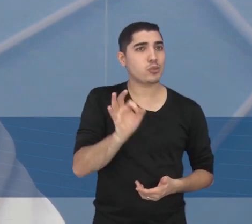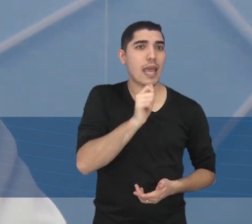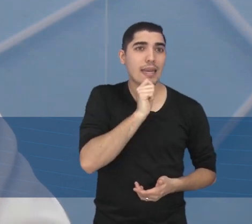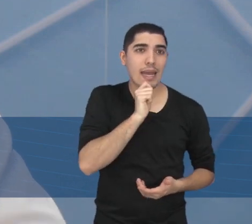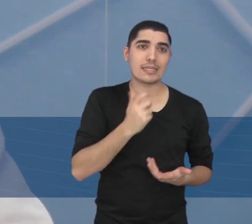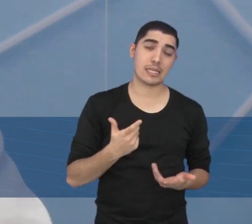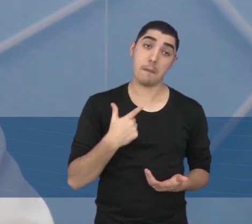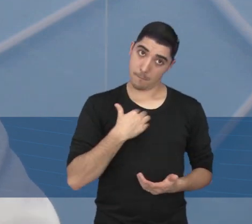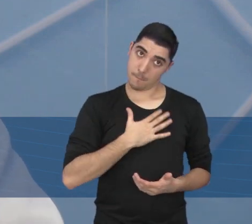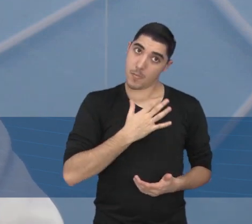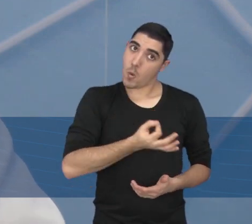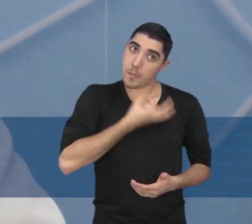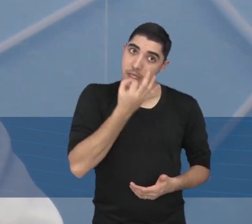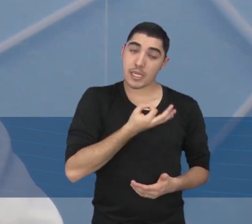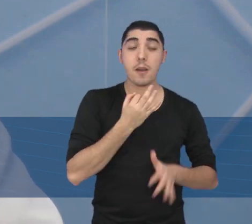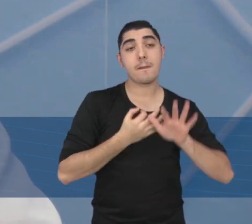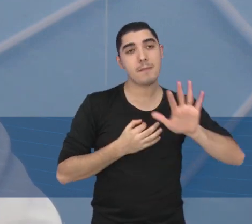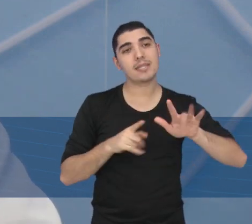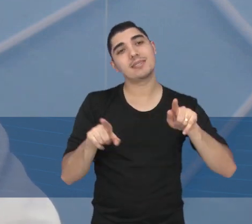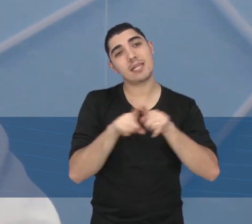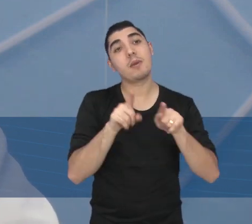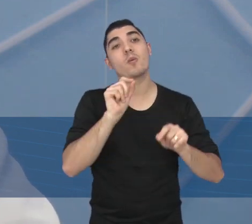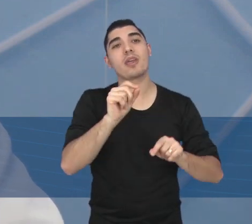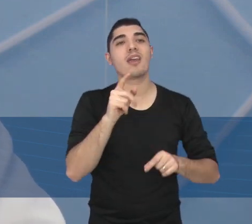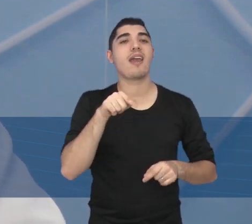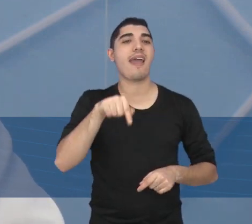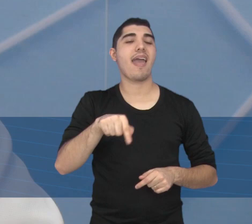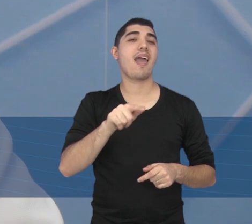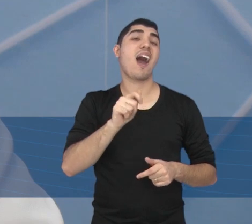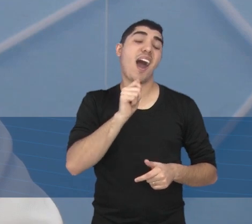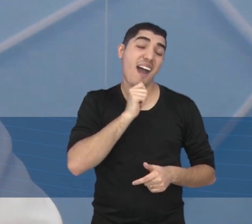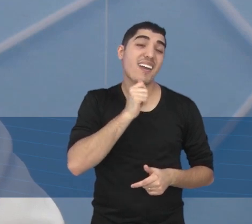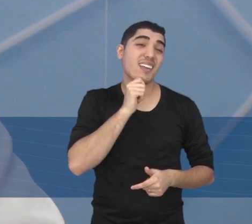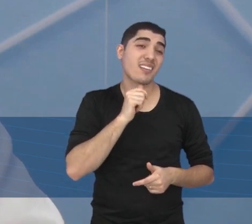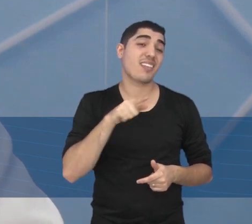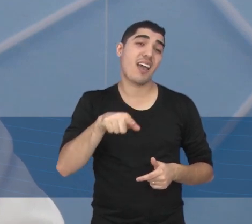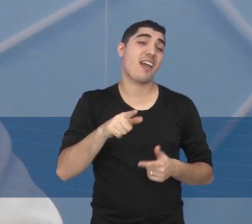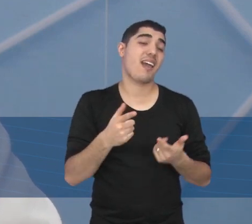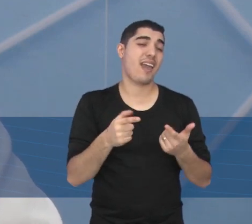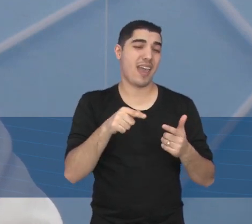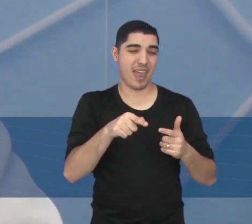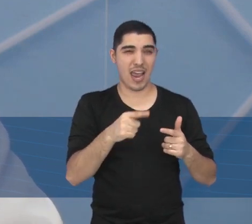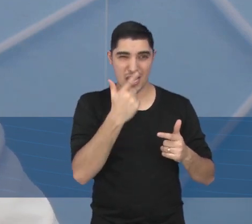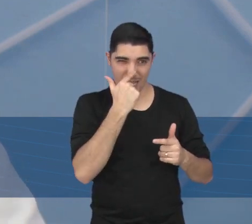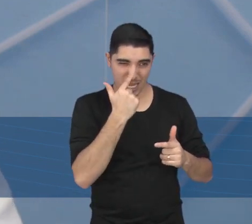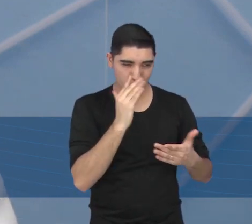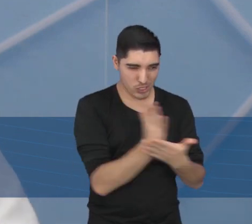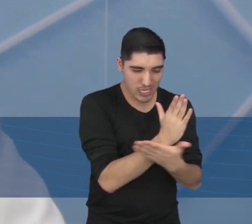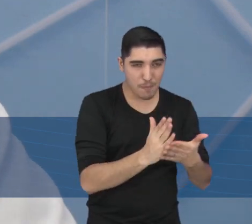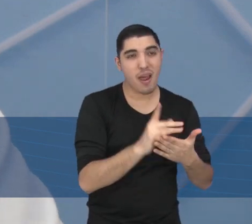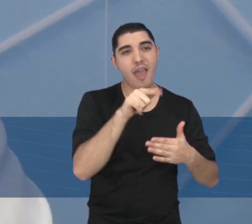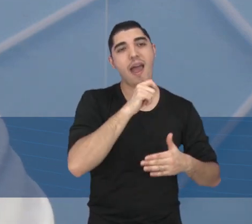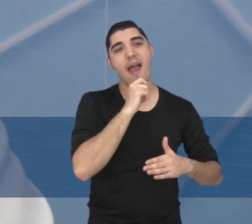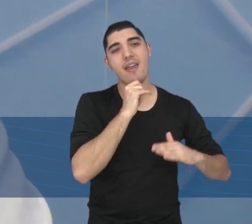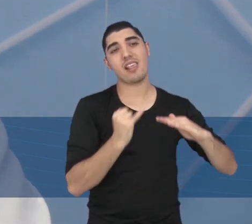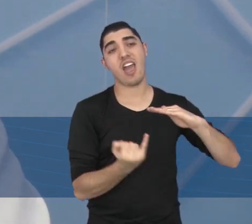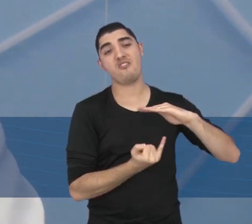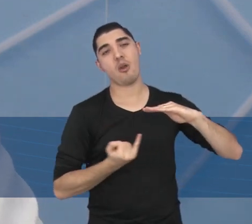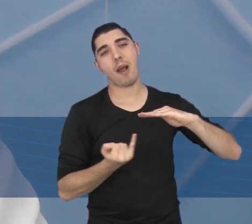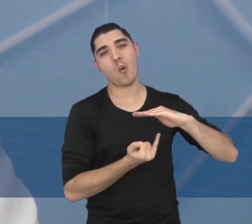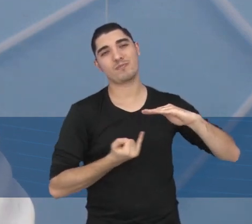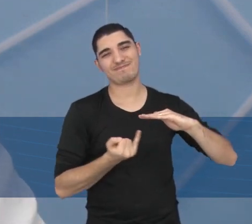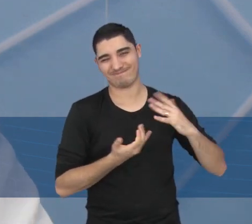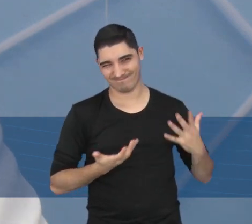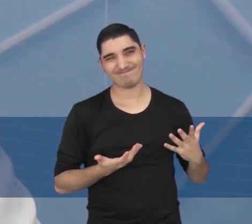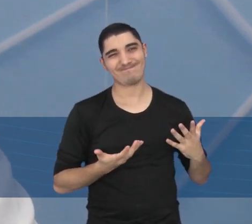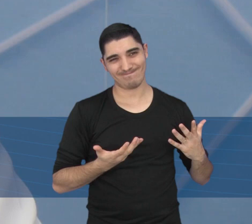alto assim. Mas aí entra naquela questão também da informalidade. A gente tem hoje documentado uma quantidade muito pequena